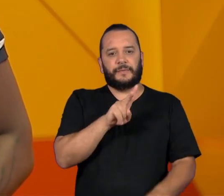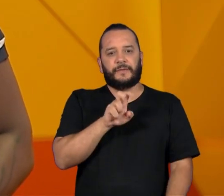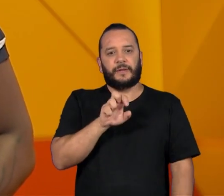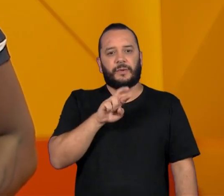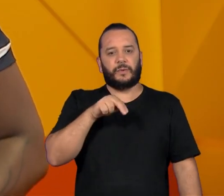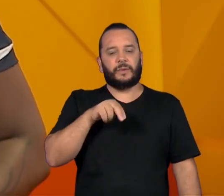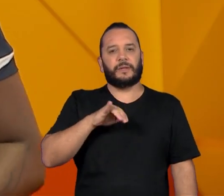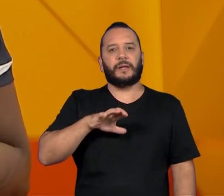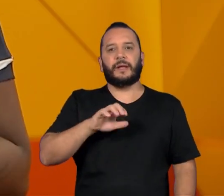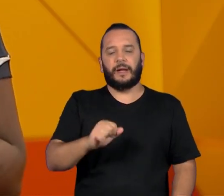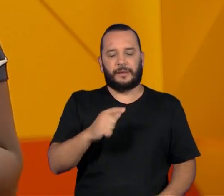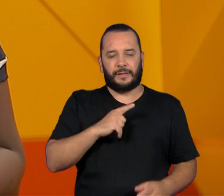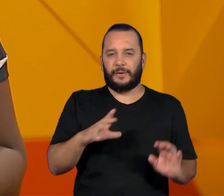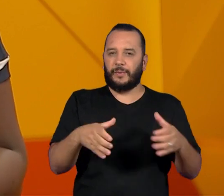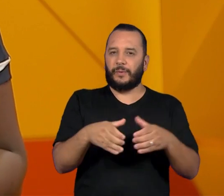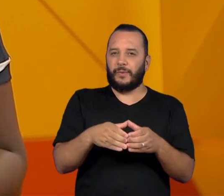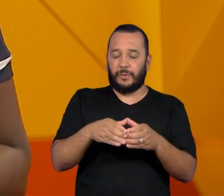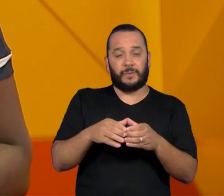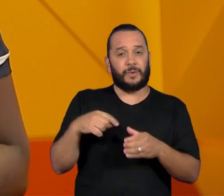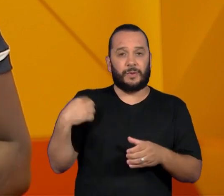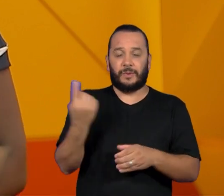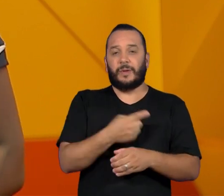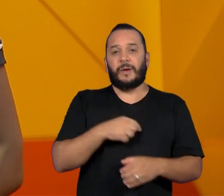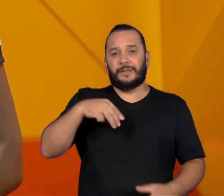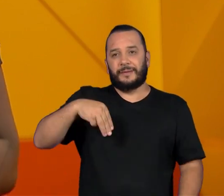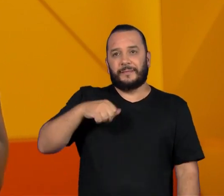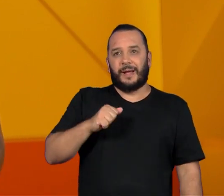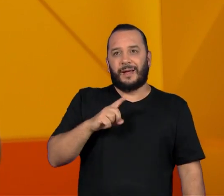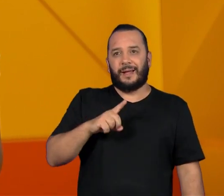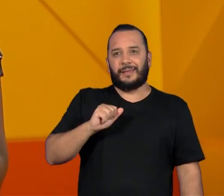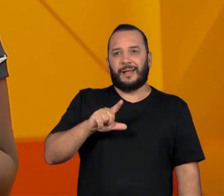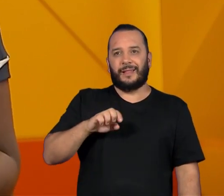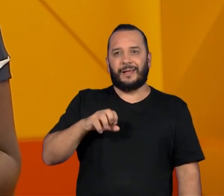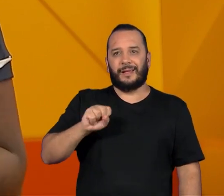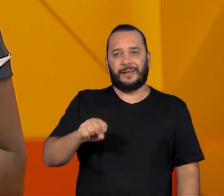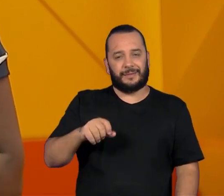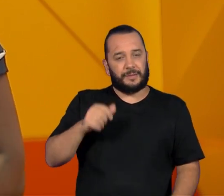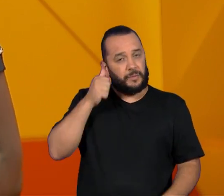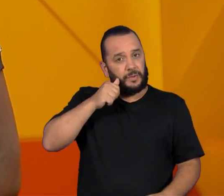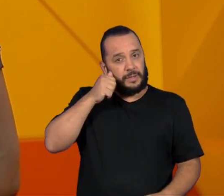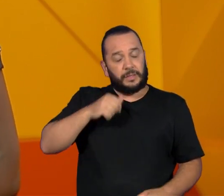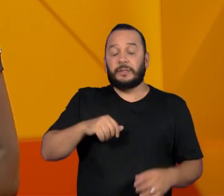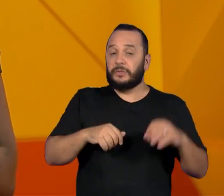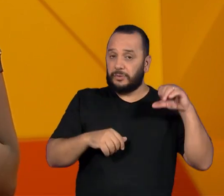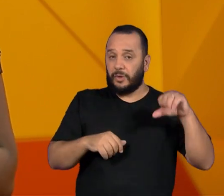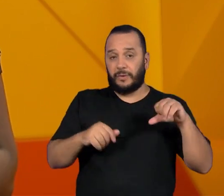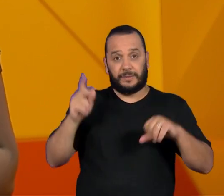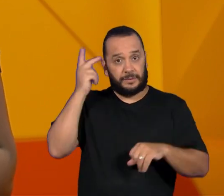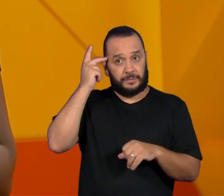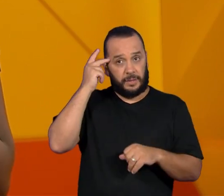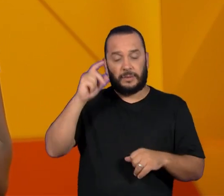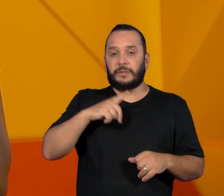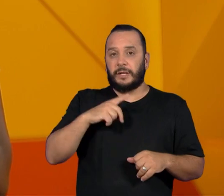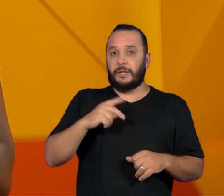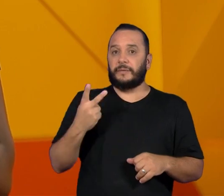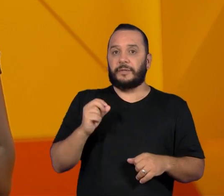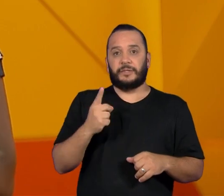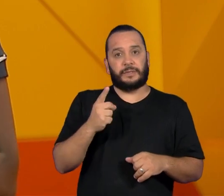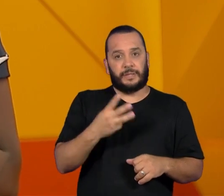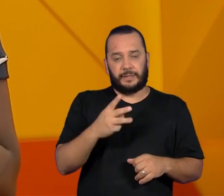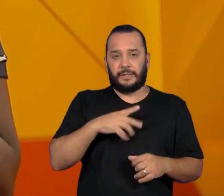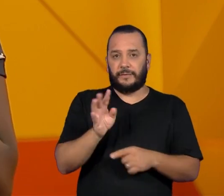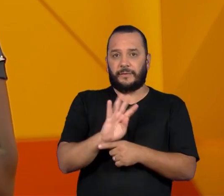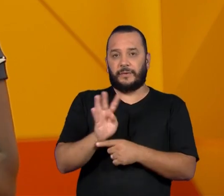Nós Madalenas reúne 9 mulheres periféricas de São Paulo. Em 2013, elas produziram o filme Mucamas, que fala